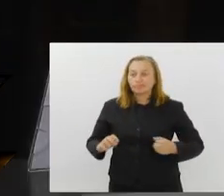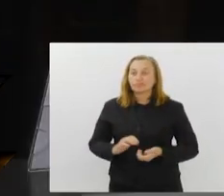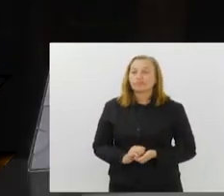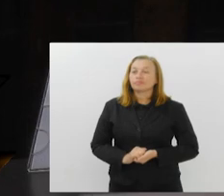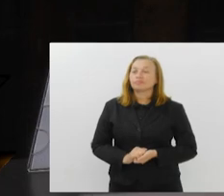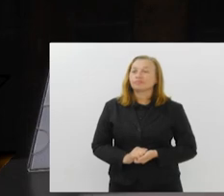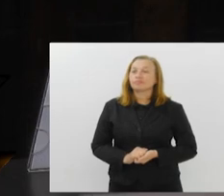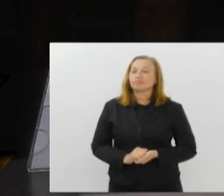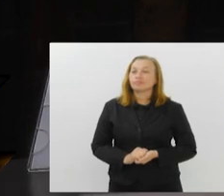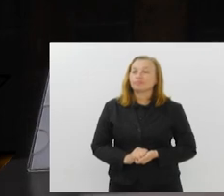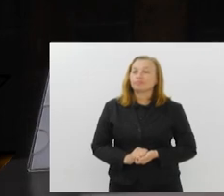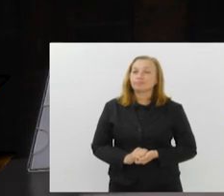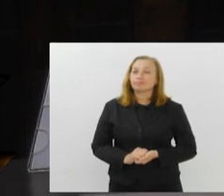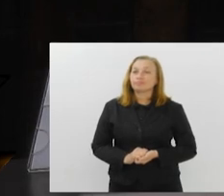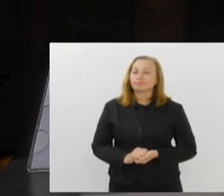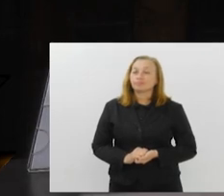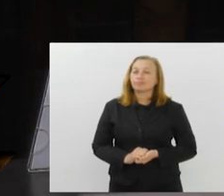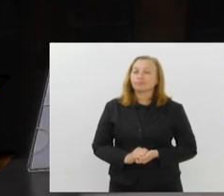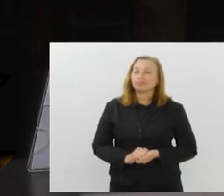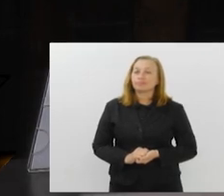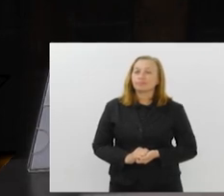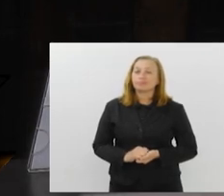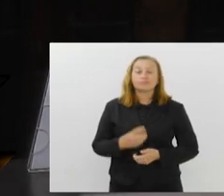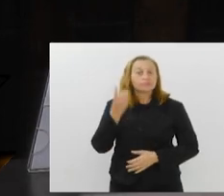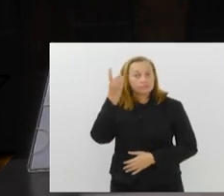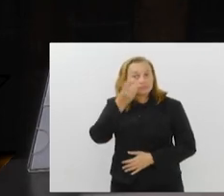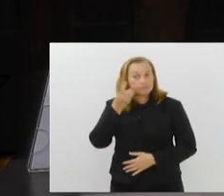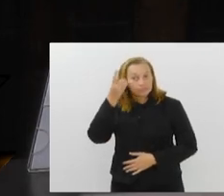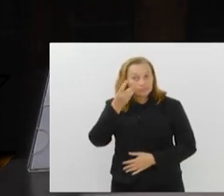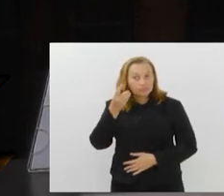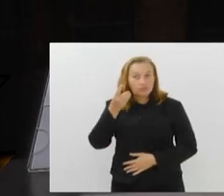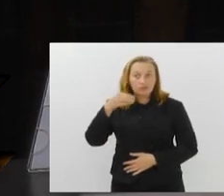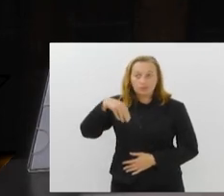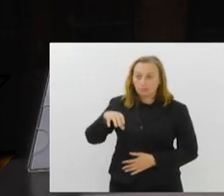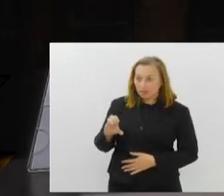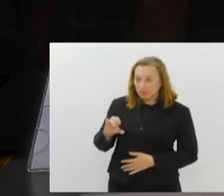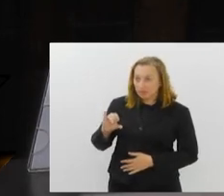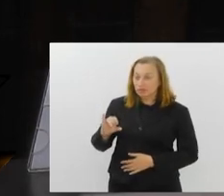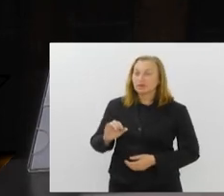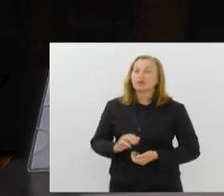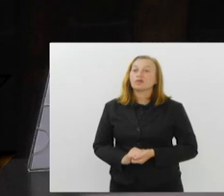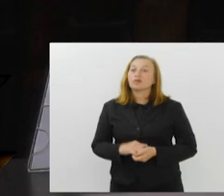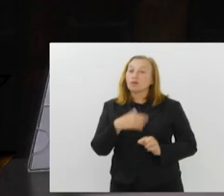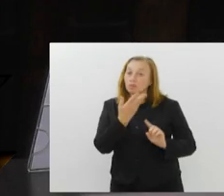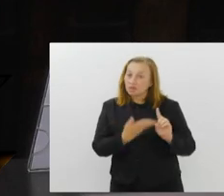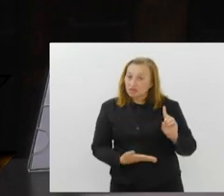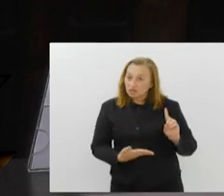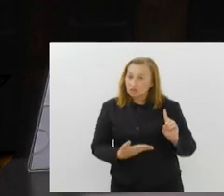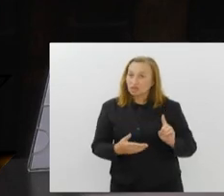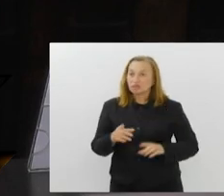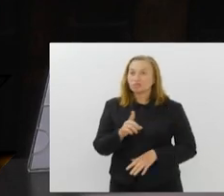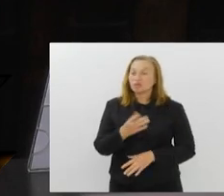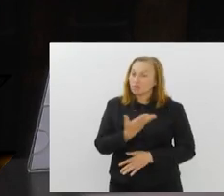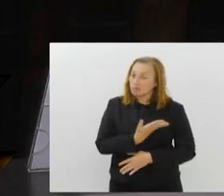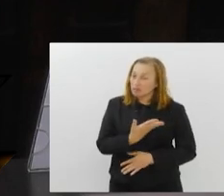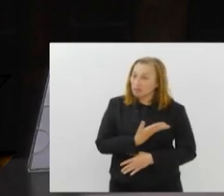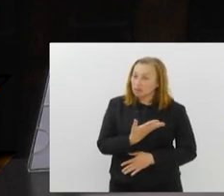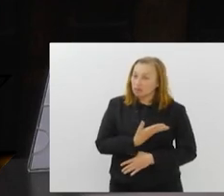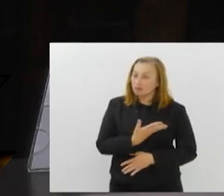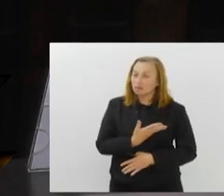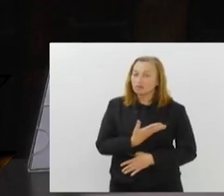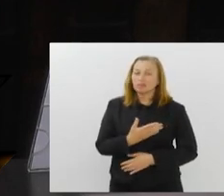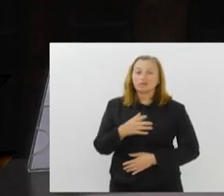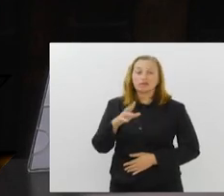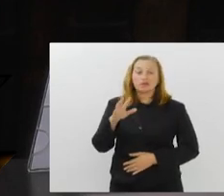óbvio pelo nosso grande deputado Carlos min ao homenageado meu querido amigo Fernando